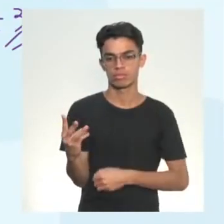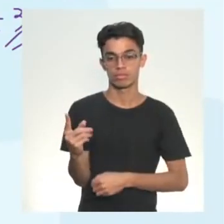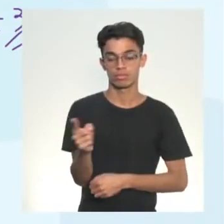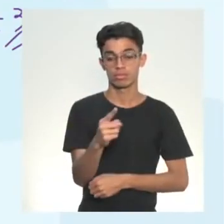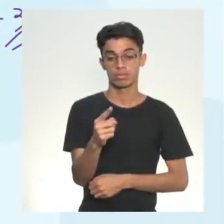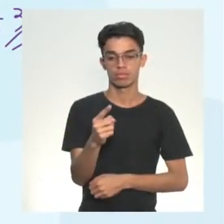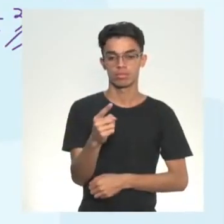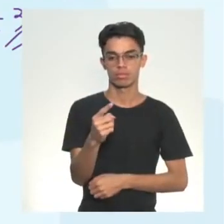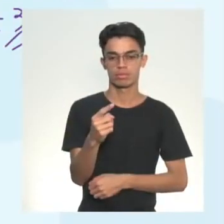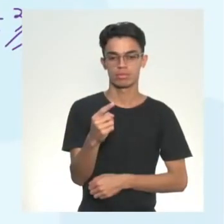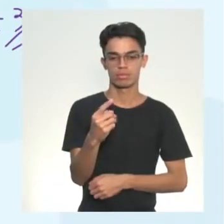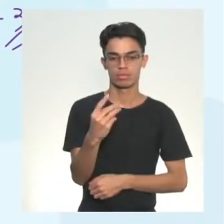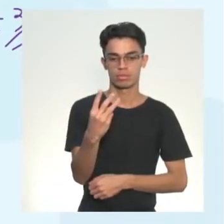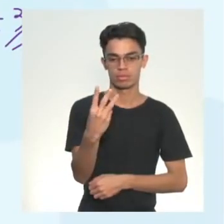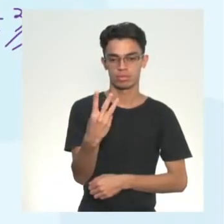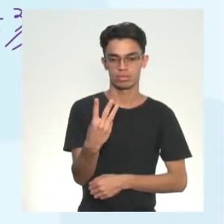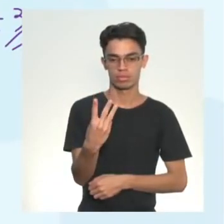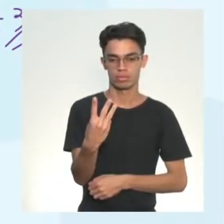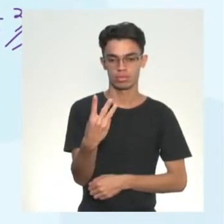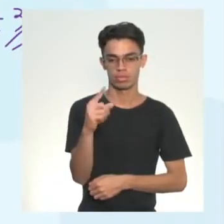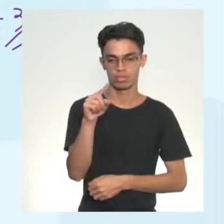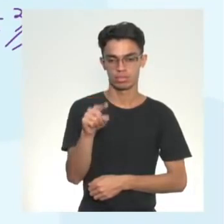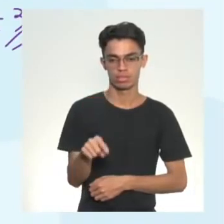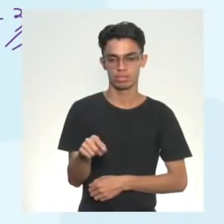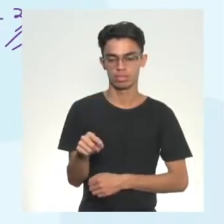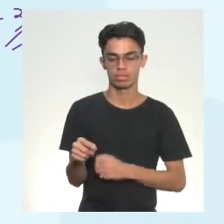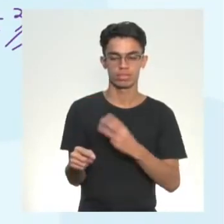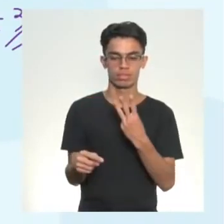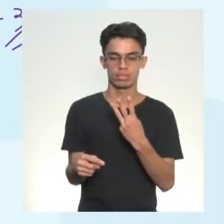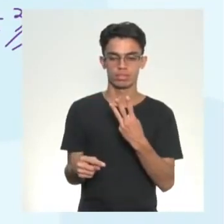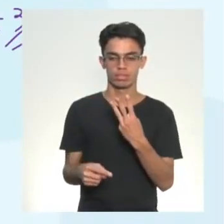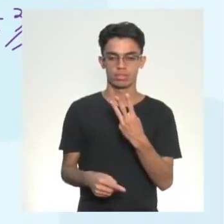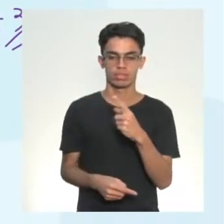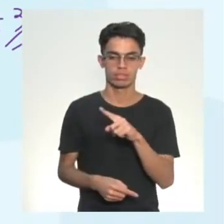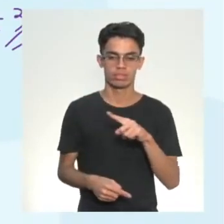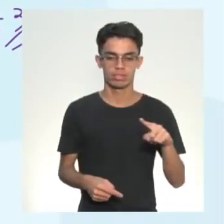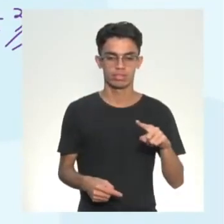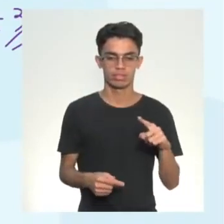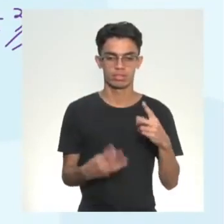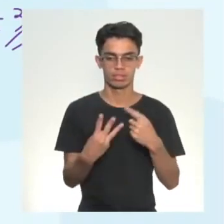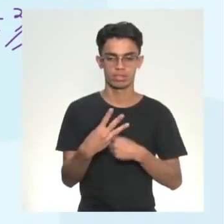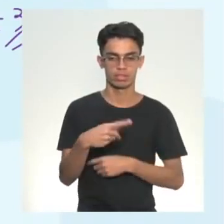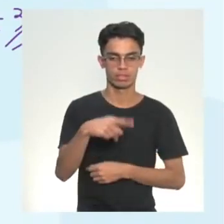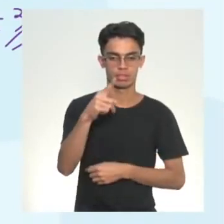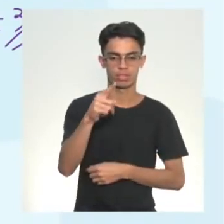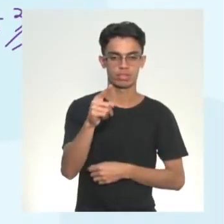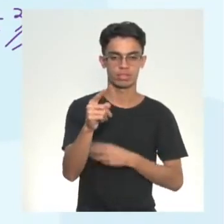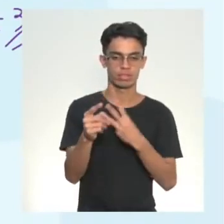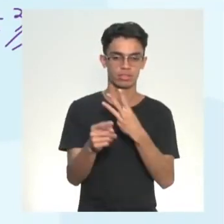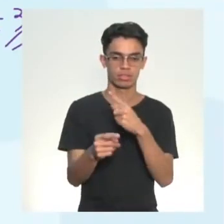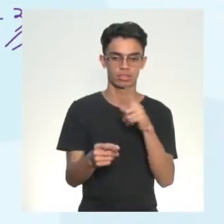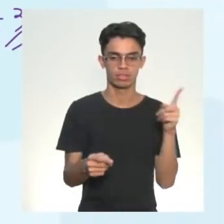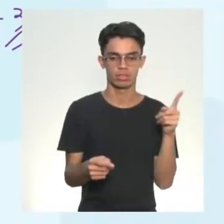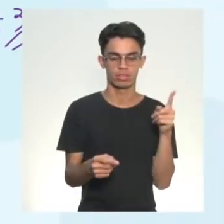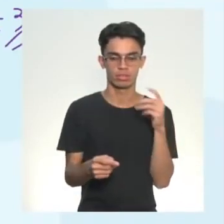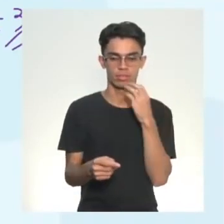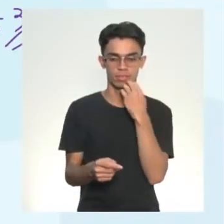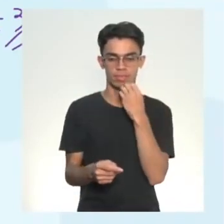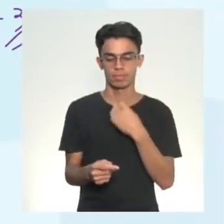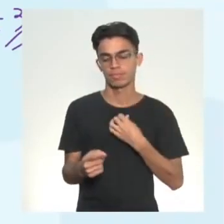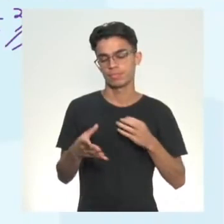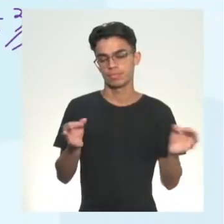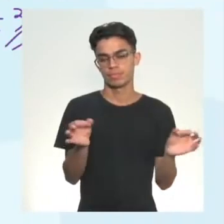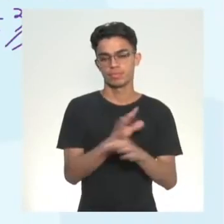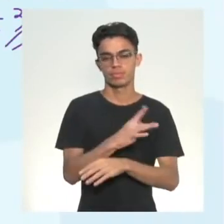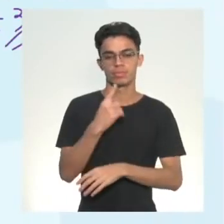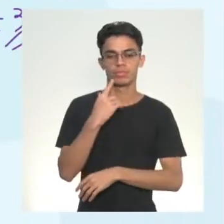de novo, agora para a esquerda, descendo, embaixo, subindo e para cá.